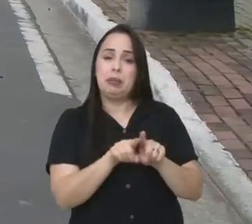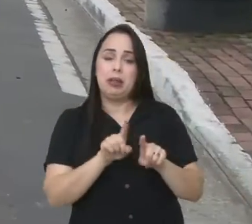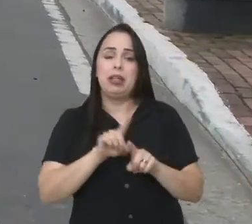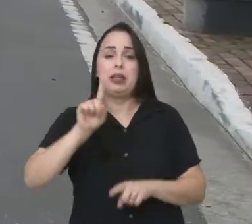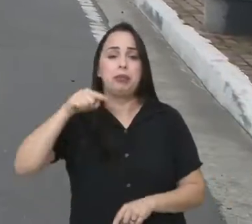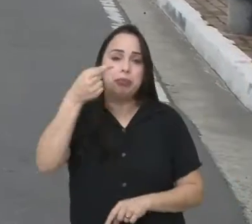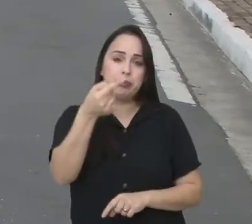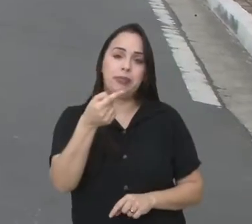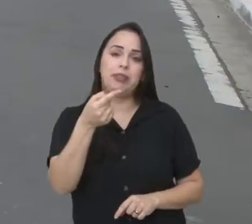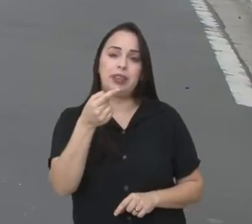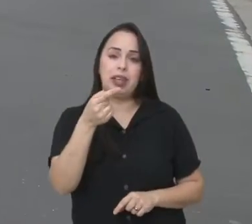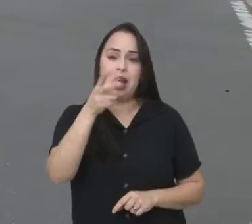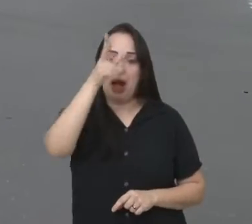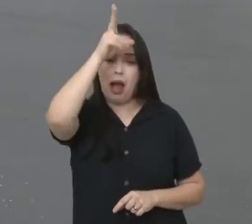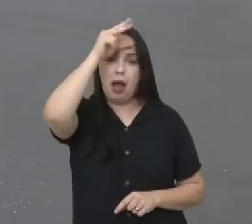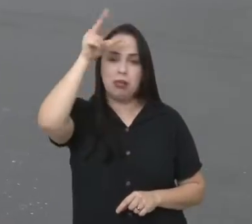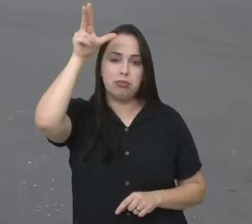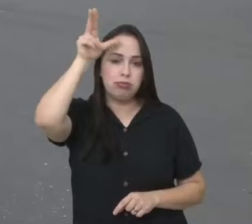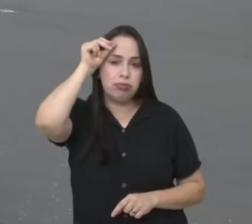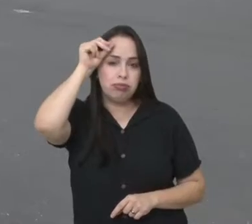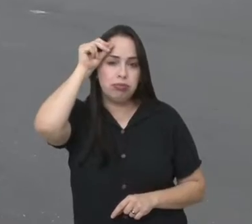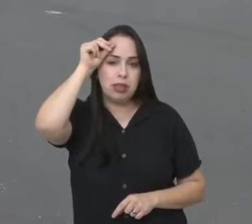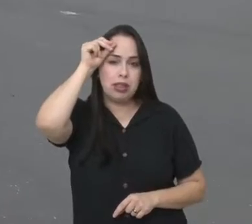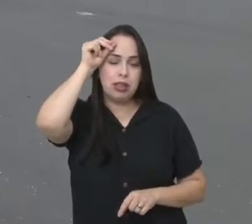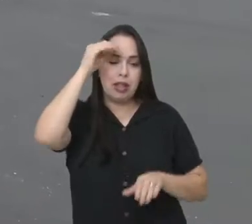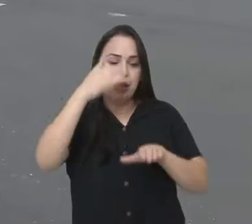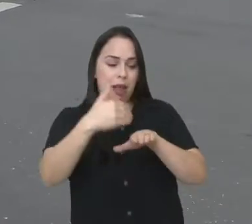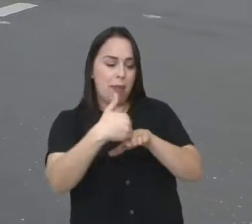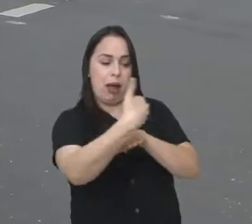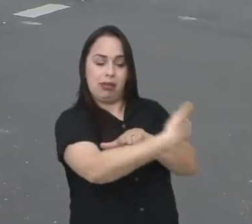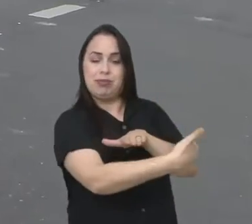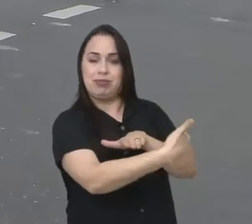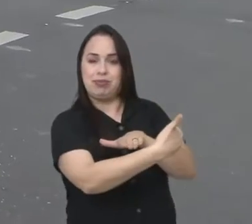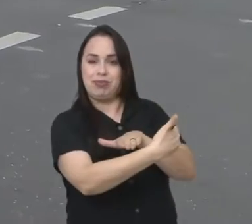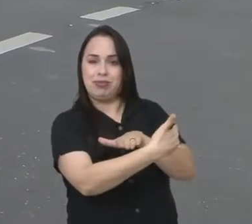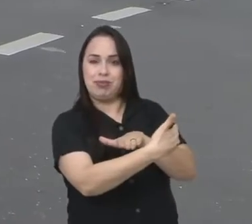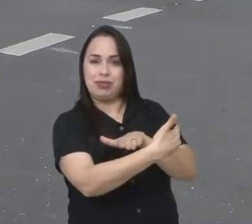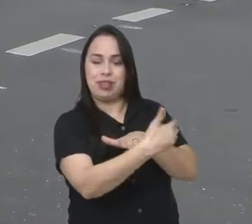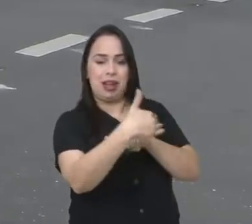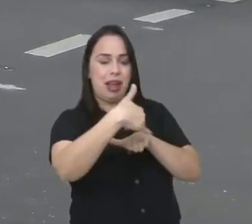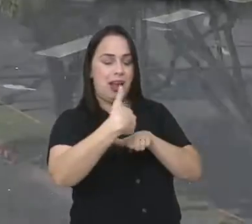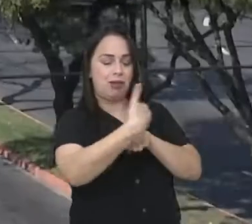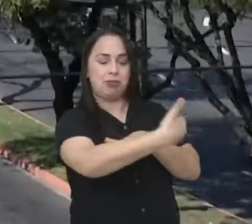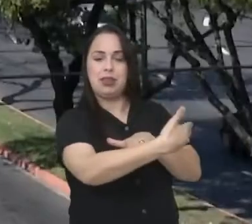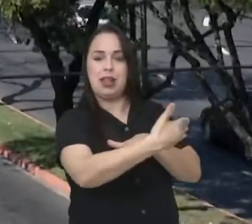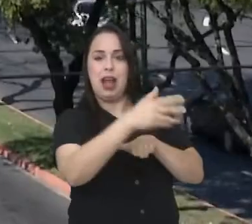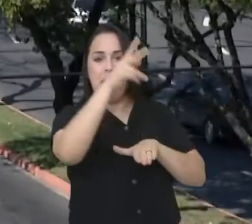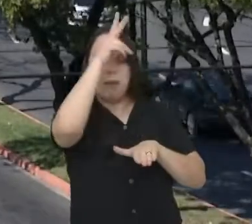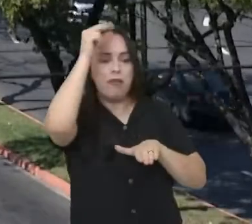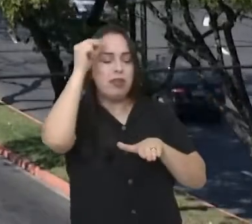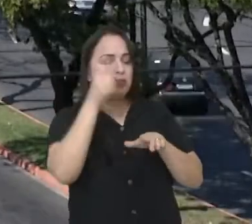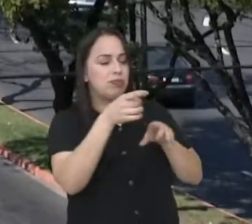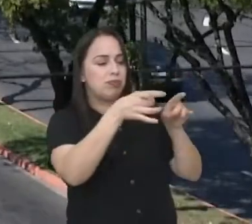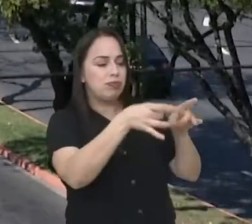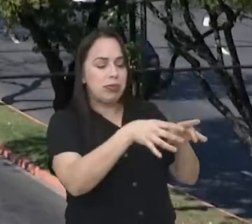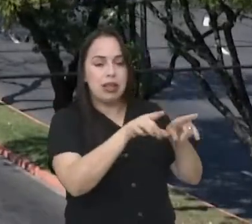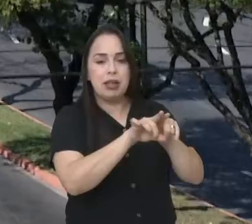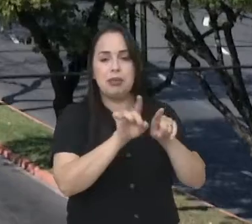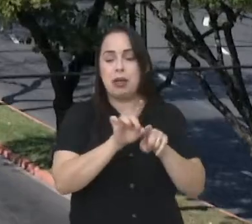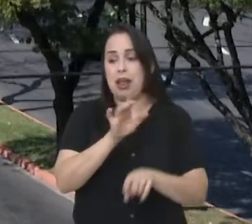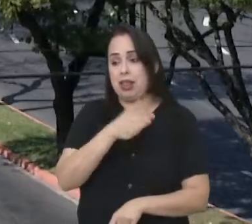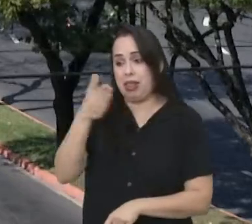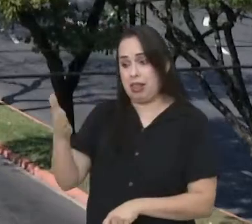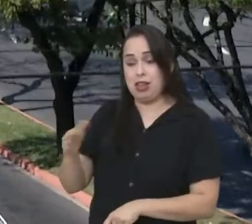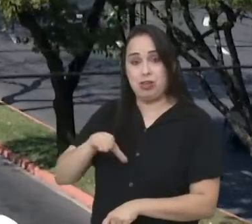tempo também, a prefeitura desapropriou a parte de baixo para fazer a Nelson Dávila. O CTA também chegou com